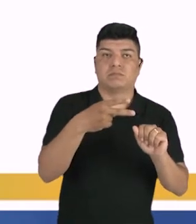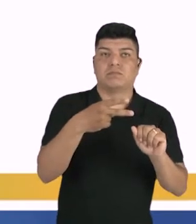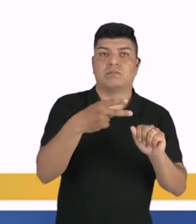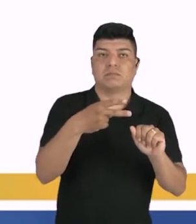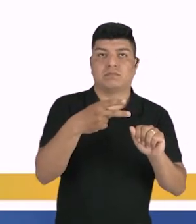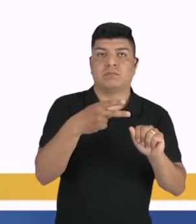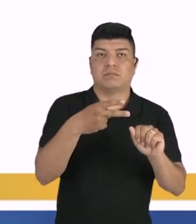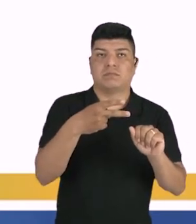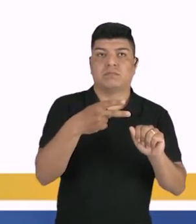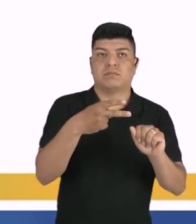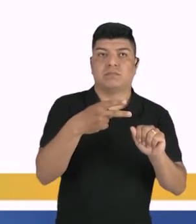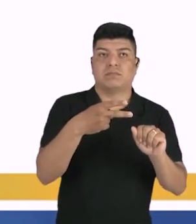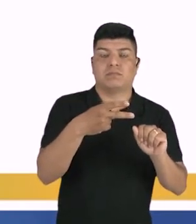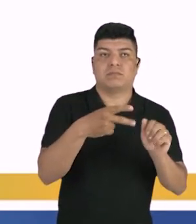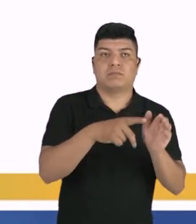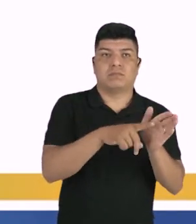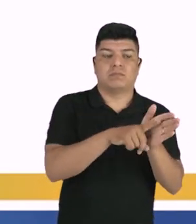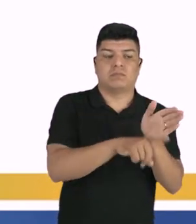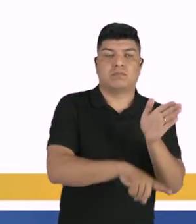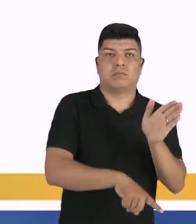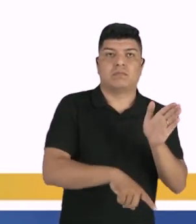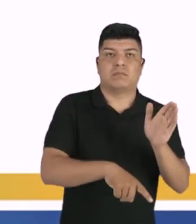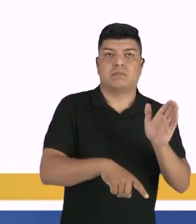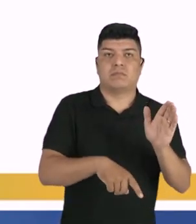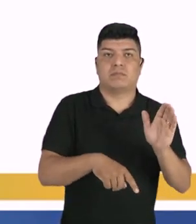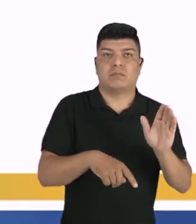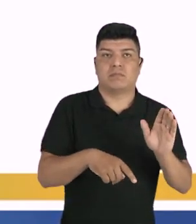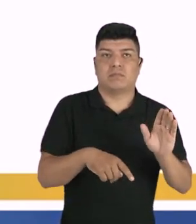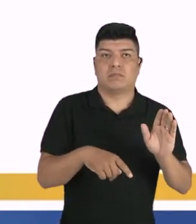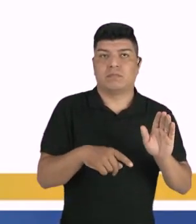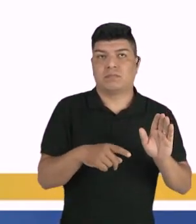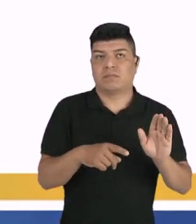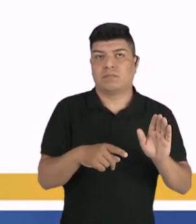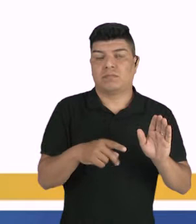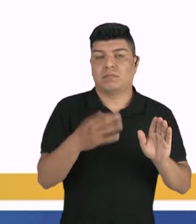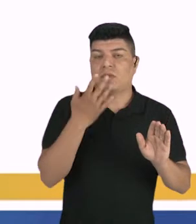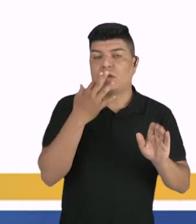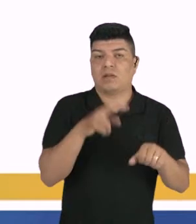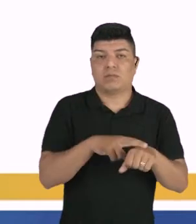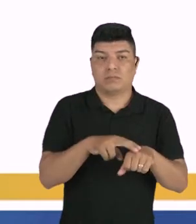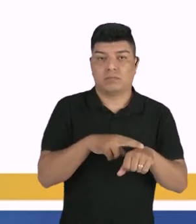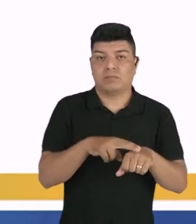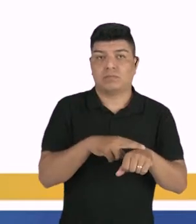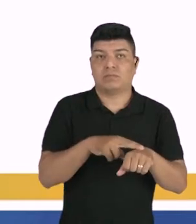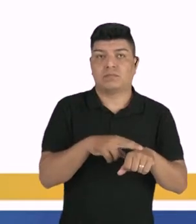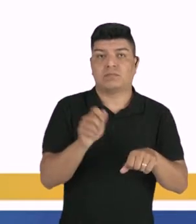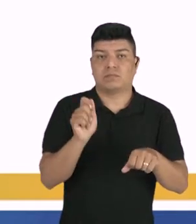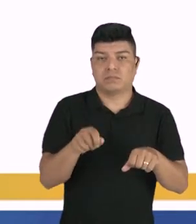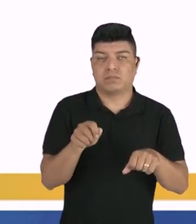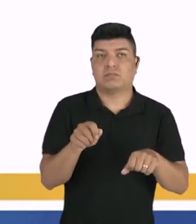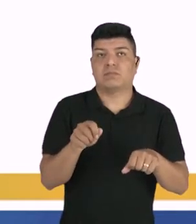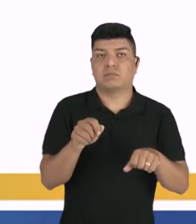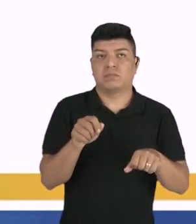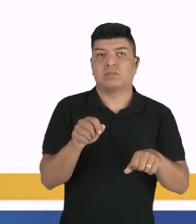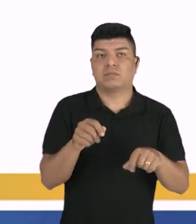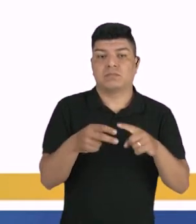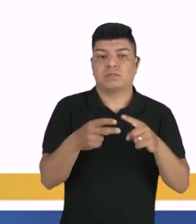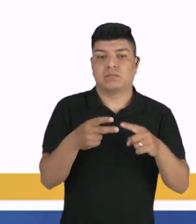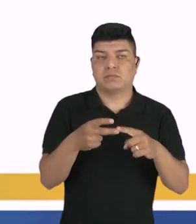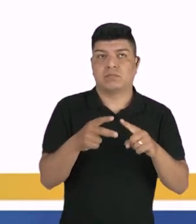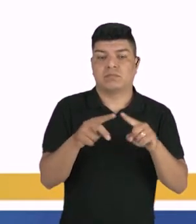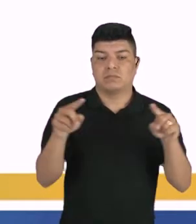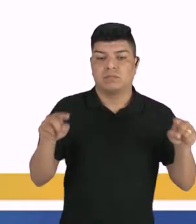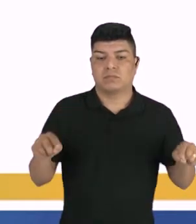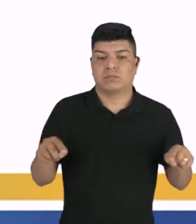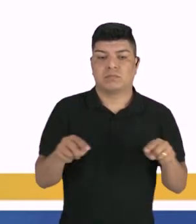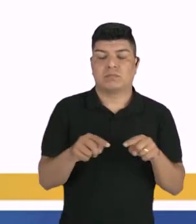lado, né, medido A, menos a área da parte de verde, né? Que ela pode ser decomposta em dois